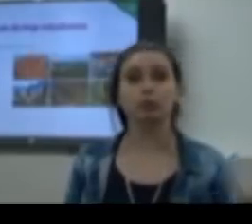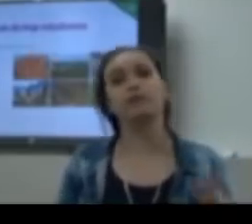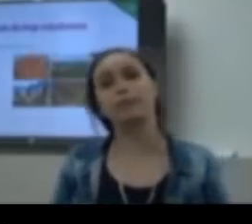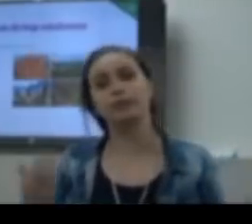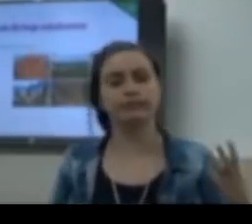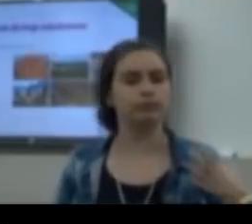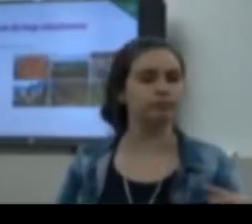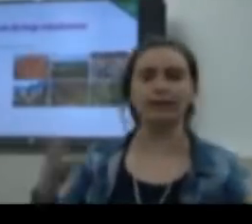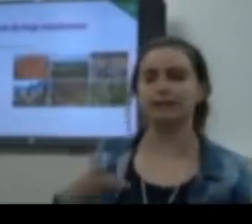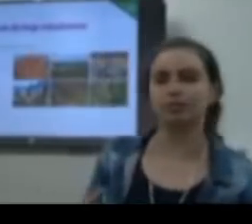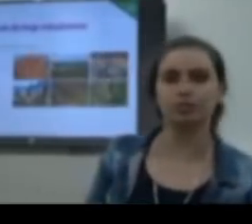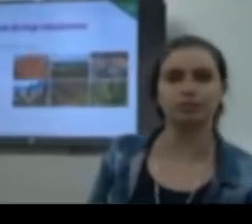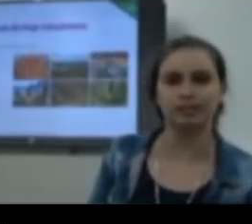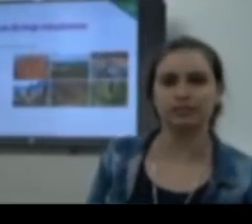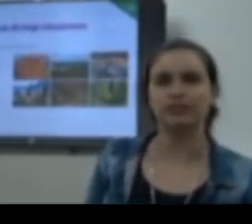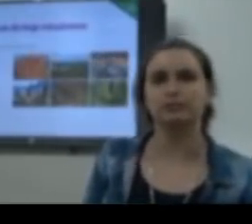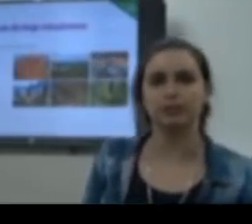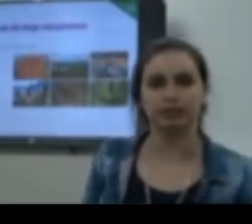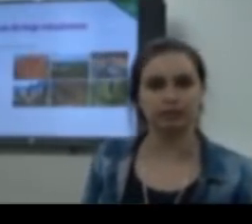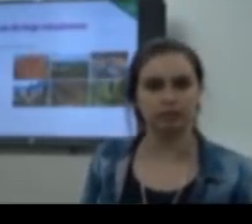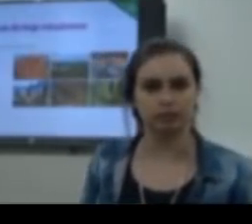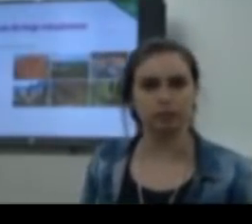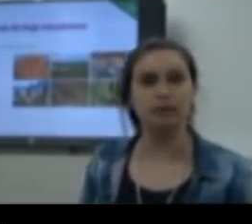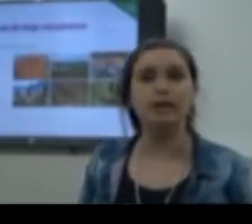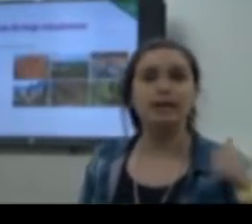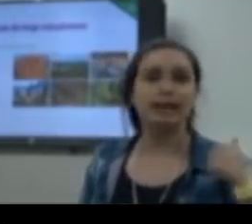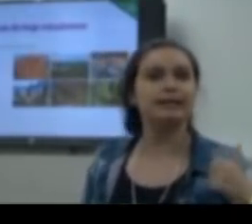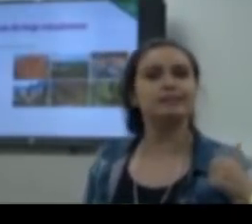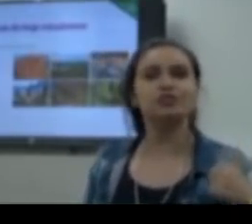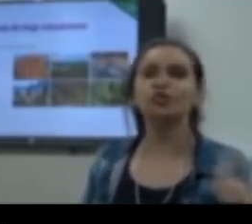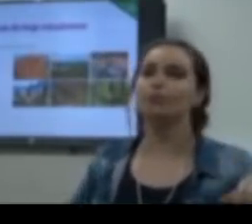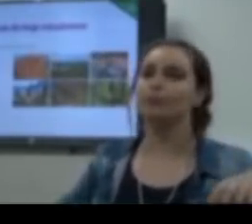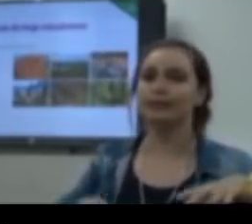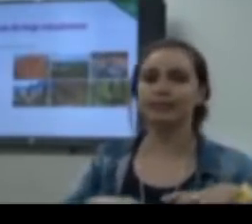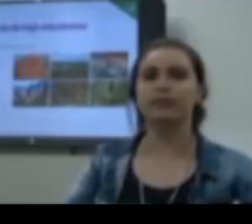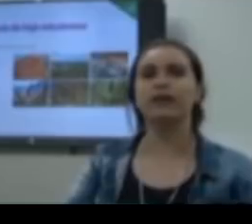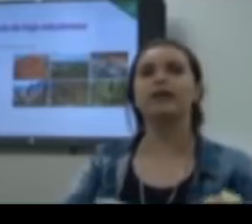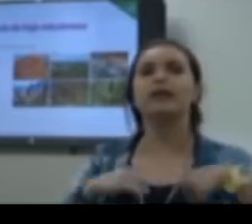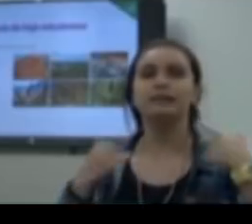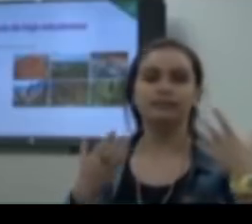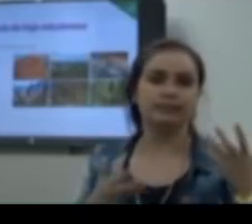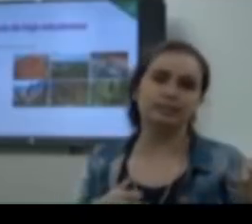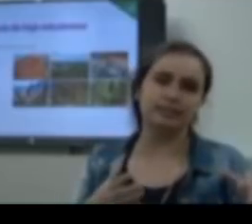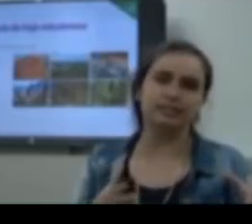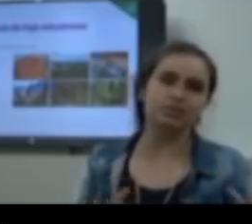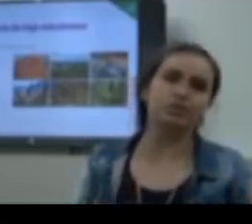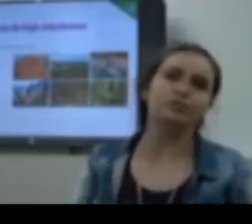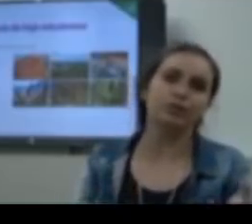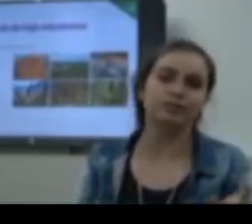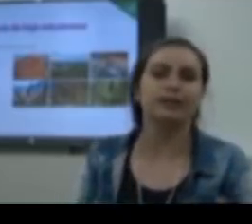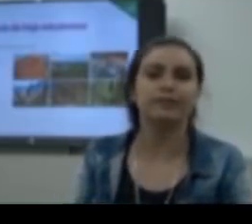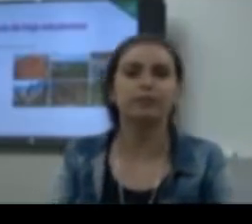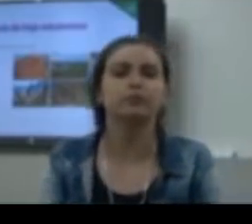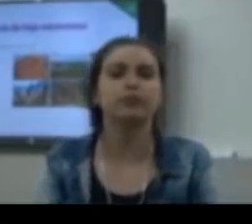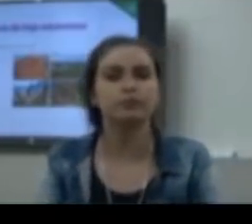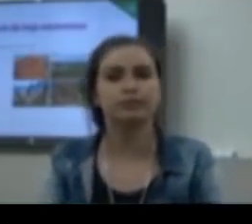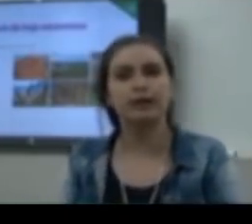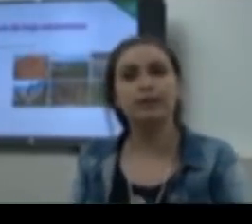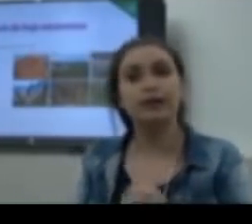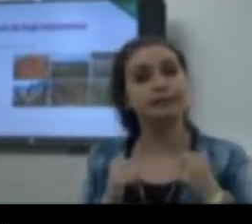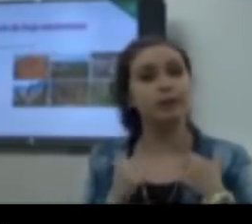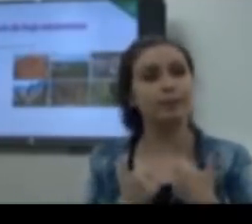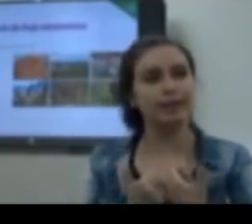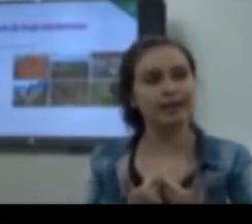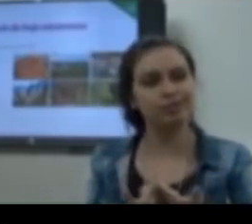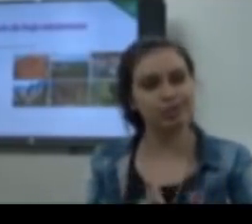a aula pelo YouTube vai poder voltar e assistir outras vezes pelo canal do YouTube. Quem está assistindo pela TV, se quiser assistir de volta, né, vai ter que procurar